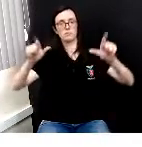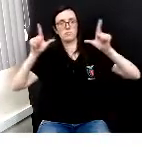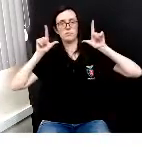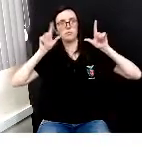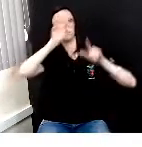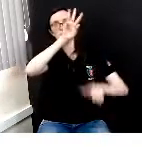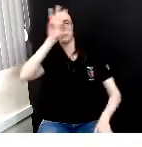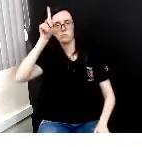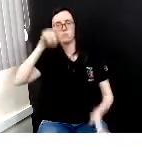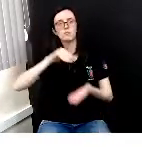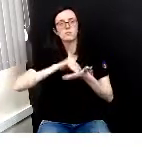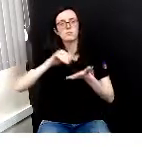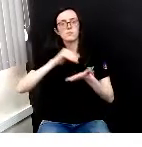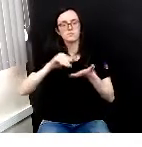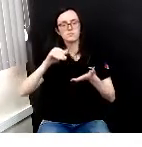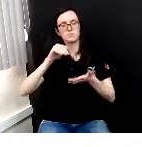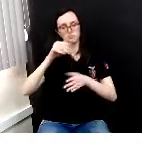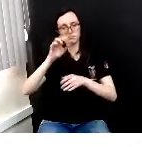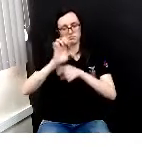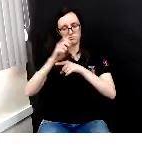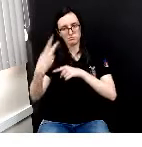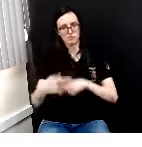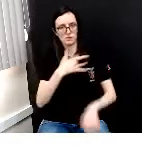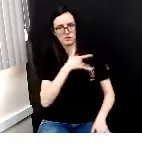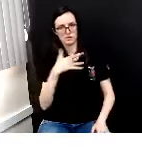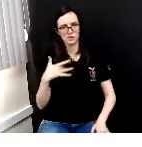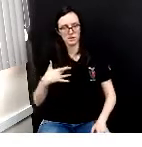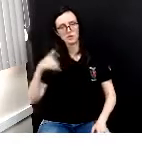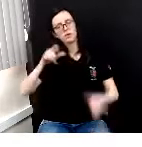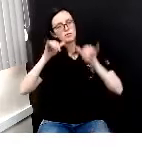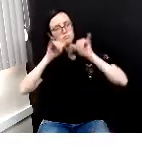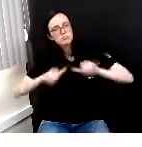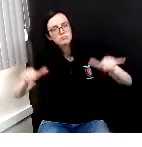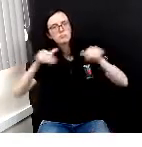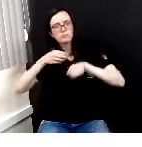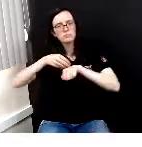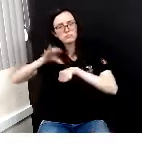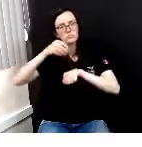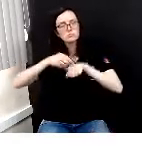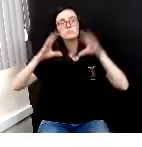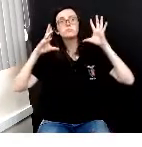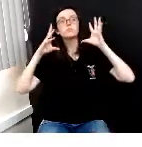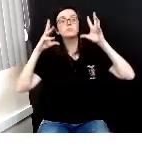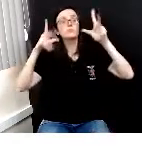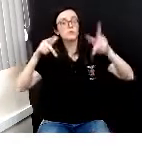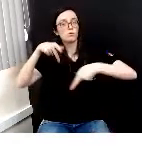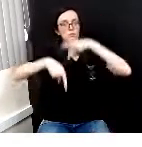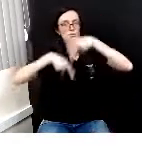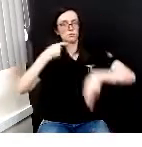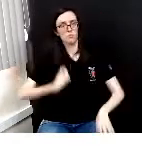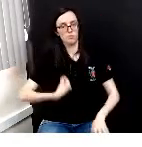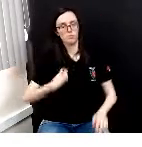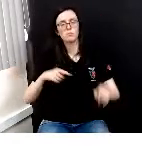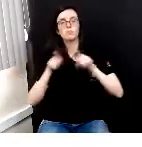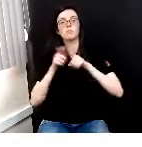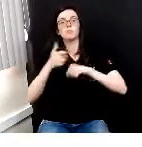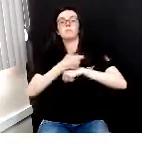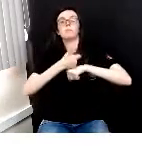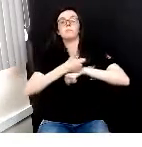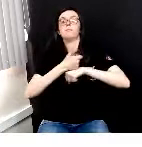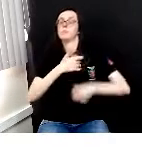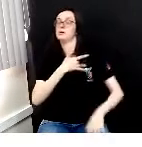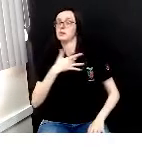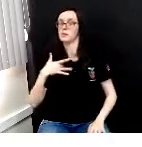Secretaria Estadual da Saúde, uma nota técnica de orientação a toda a população e aos profissionais